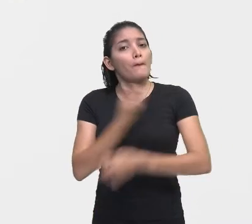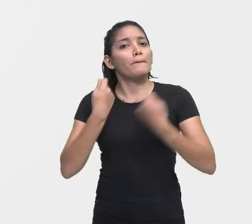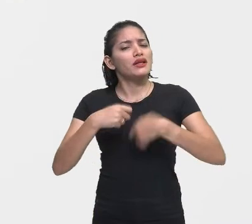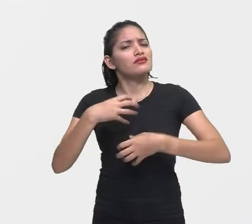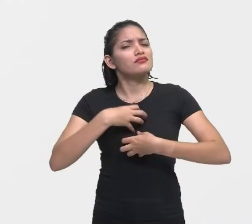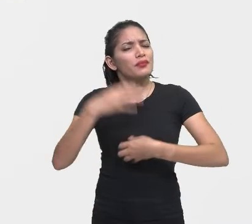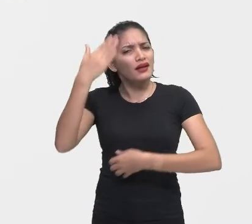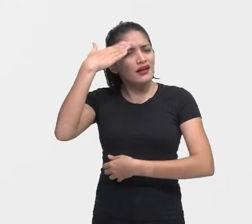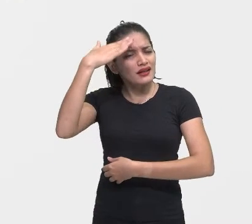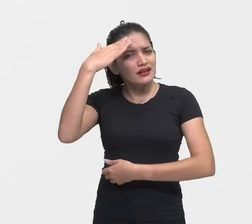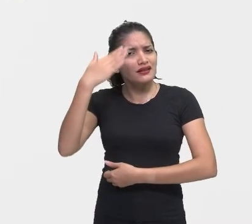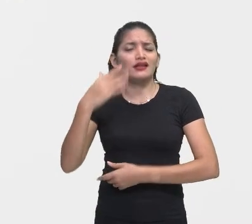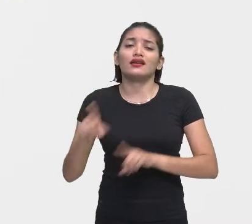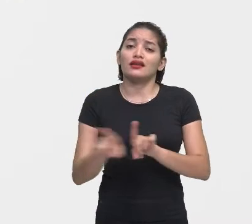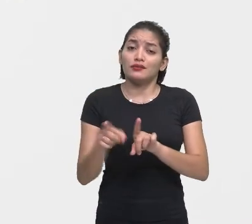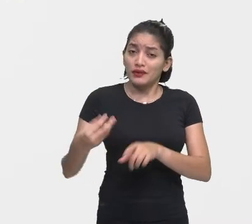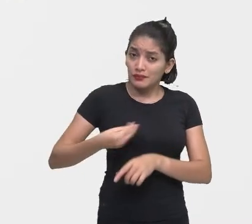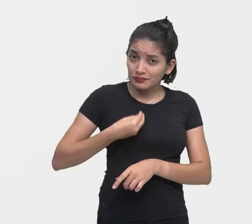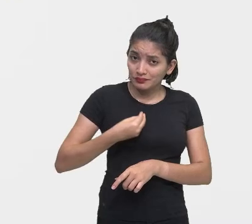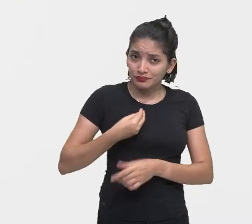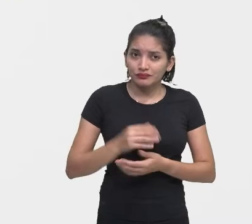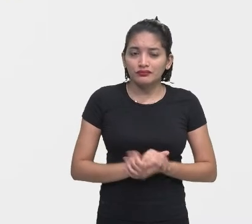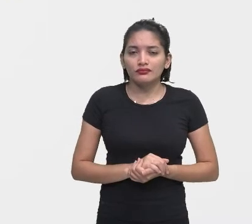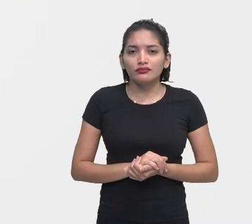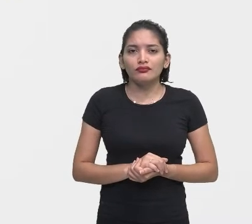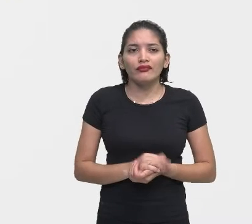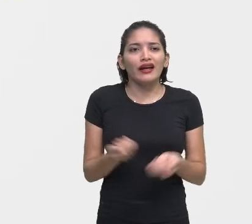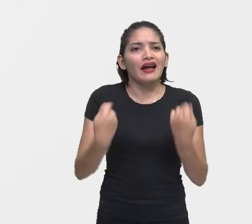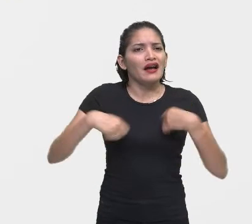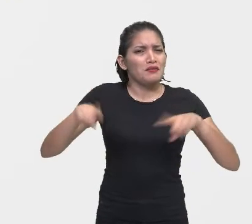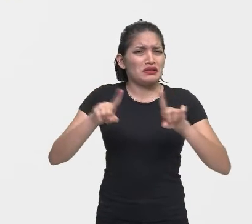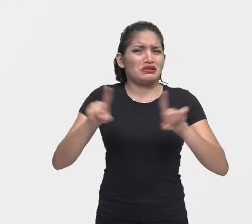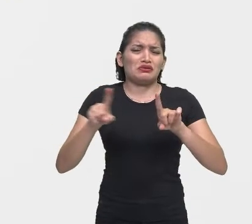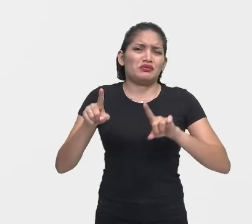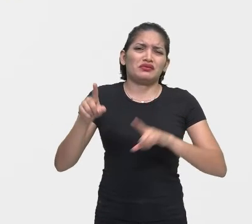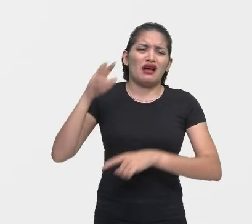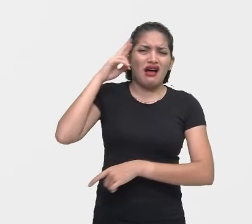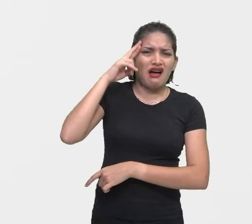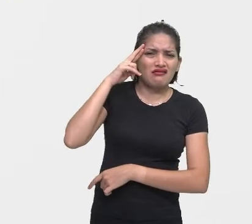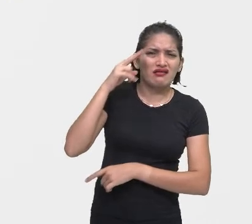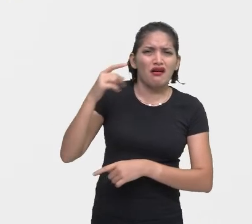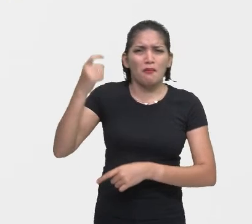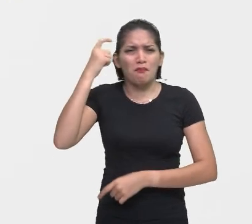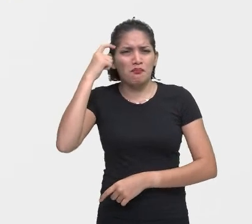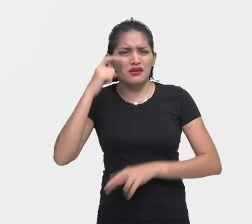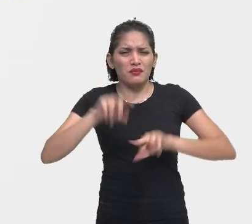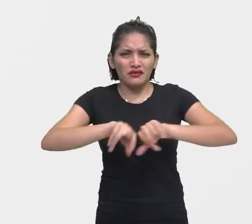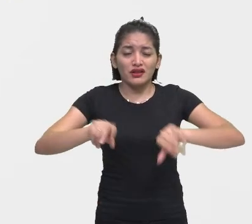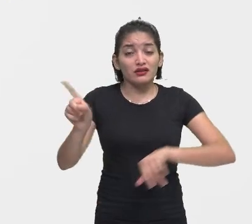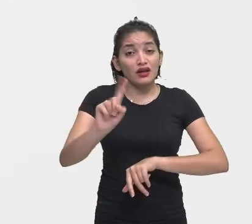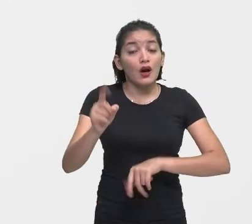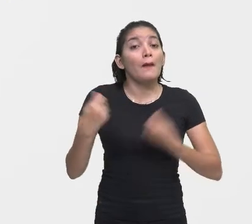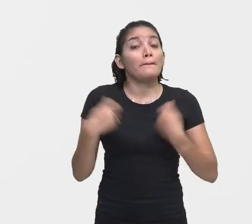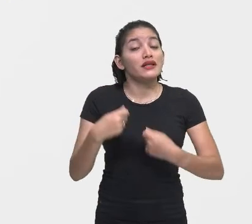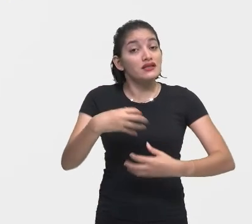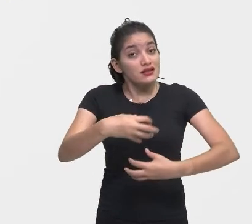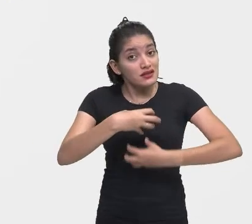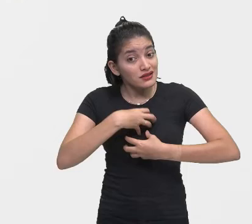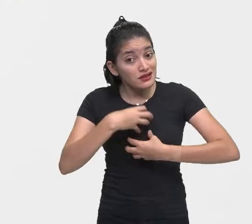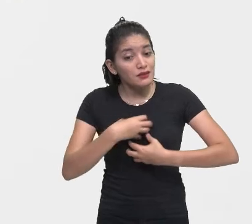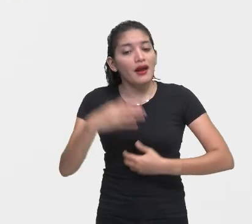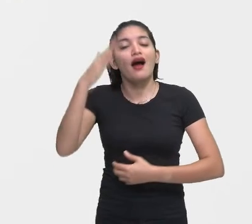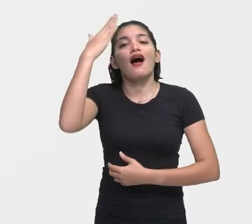sentido para compreender, para viver, né? Nós não precisamos da razão, do pensamento. Nós precisamos dos sentidos